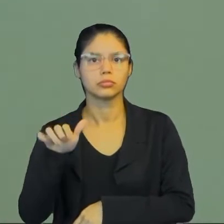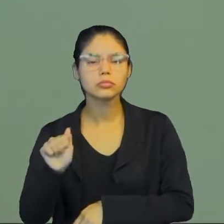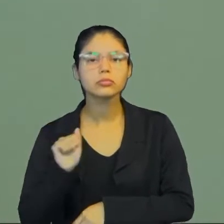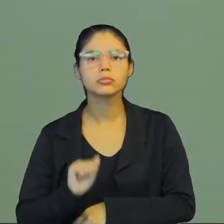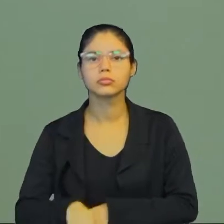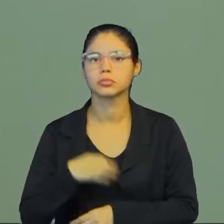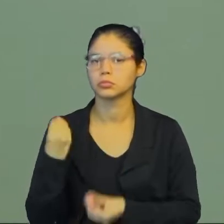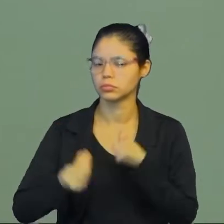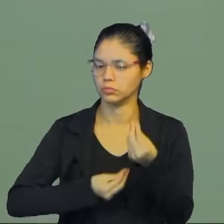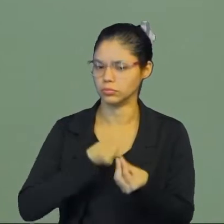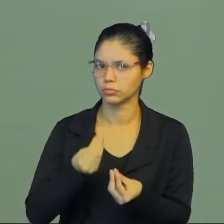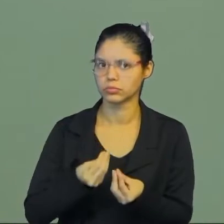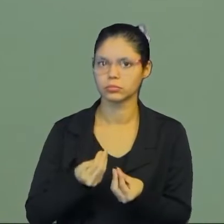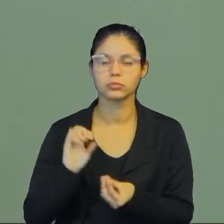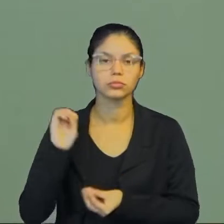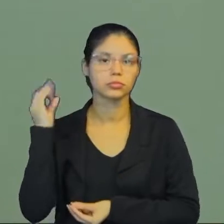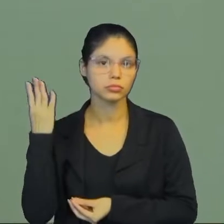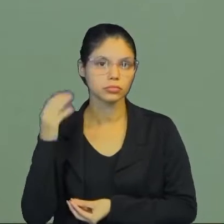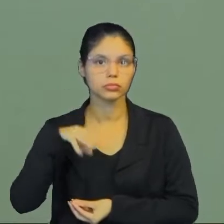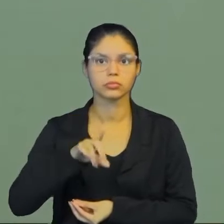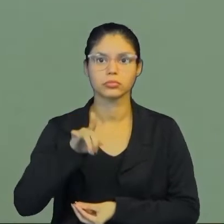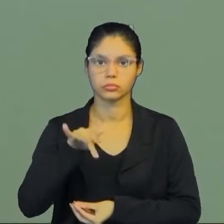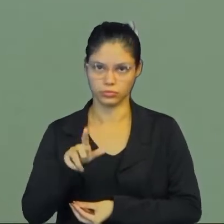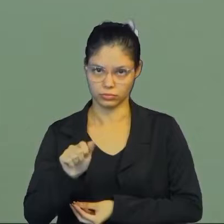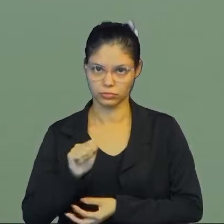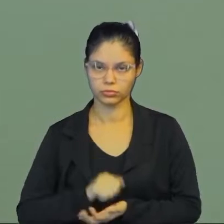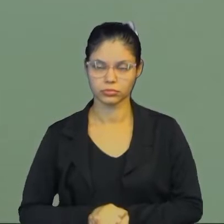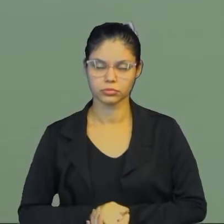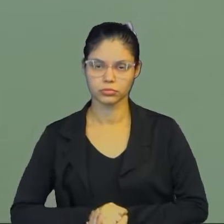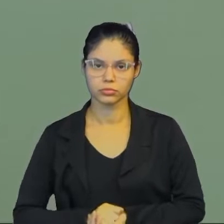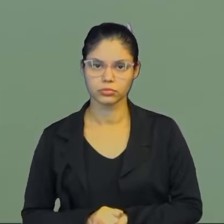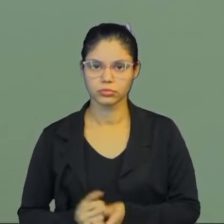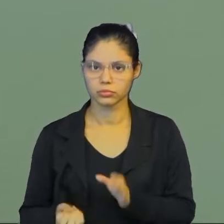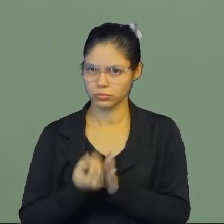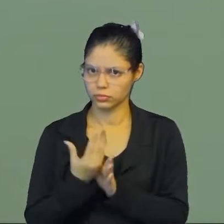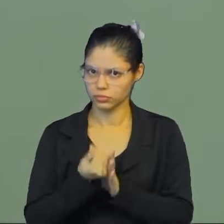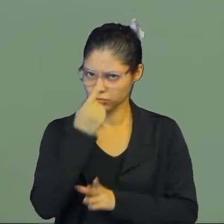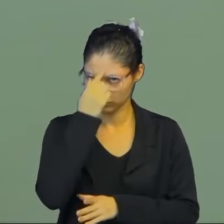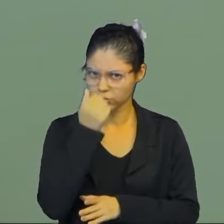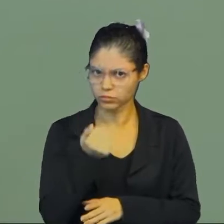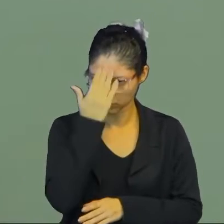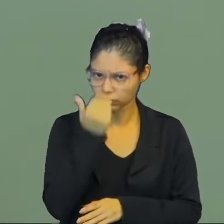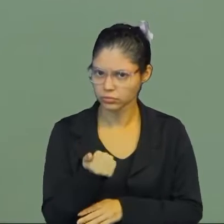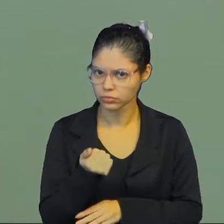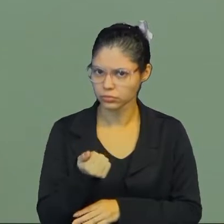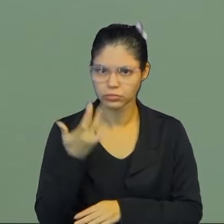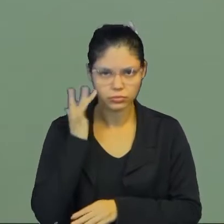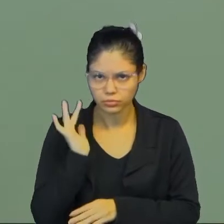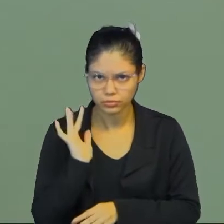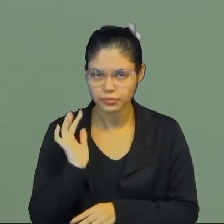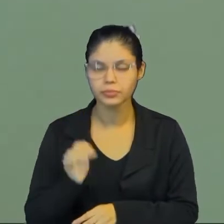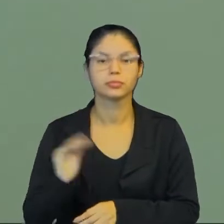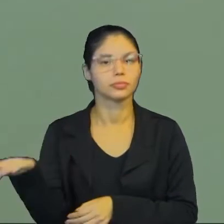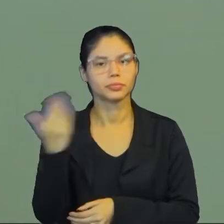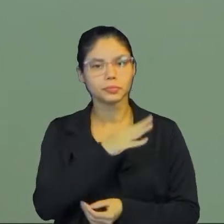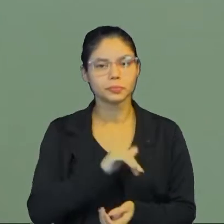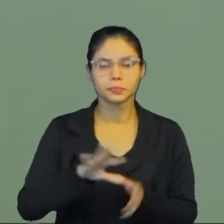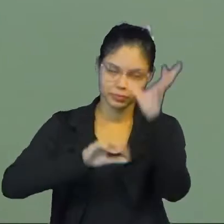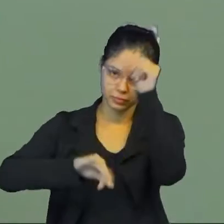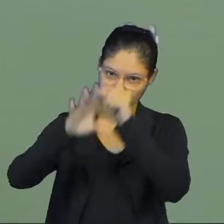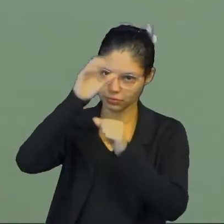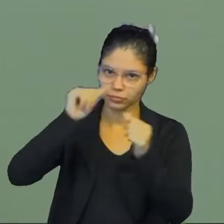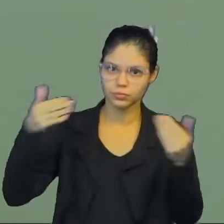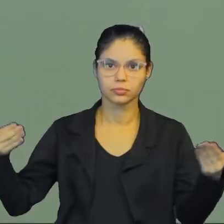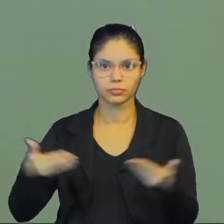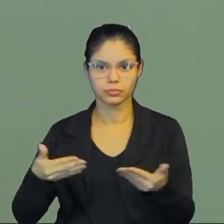Você sabe como que funciona o processo de modelagem? Sabe produzir uma modelagem? Sabe não? Então nós vamos